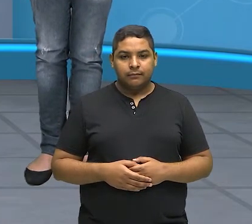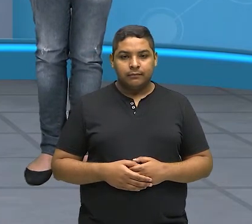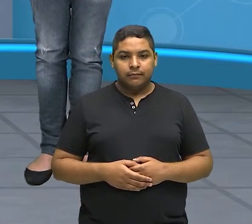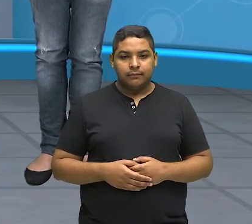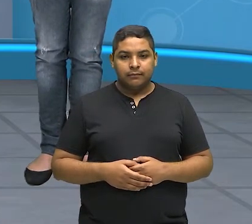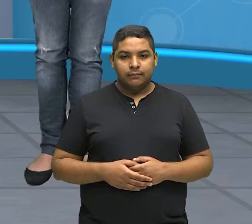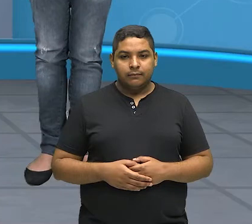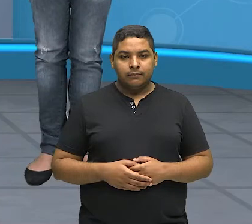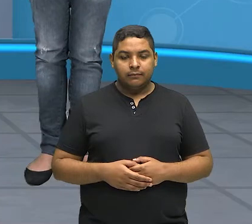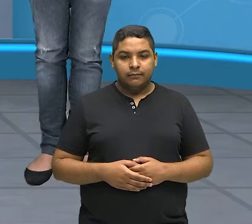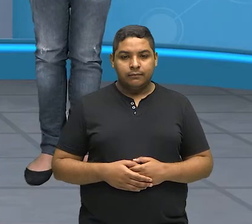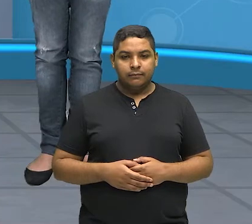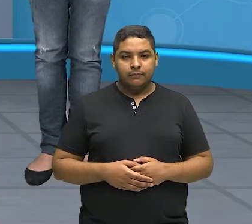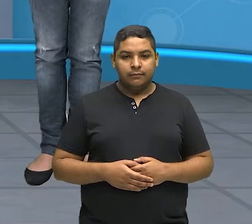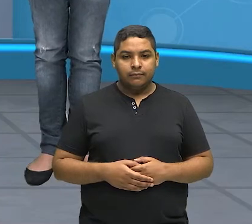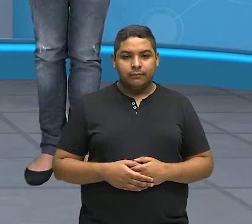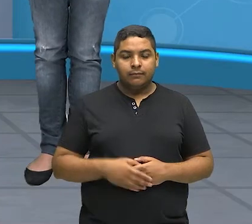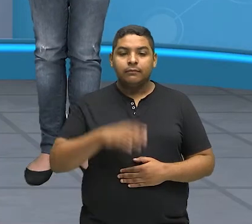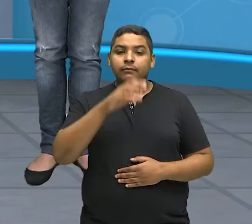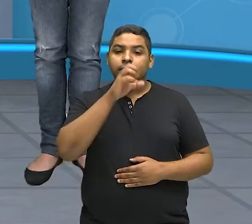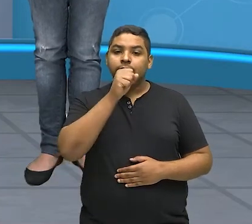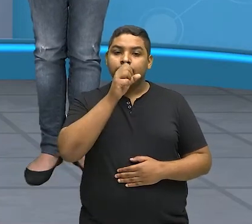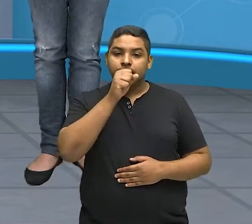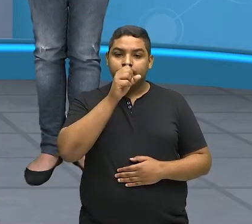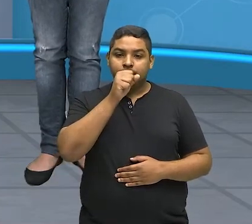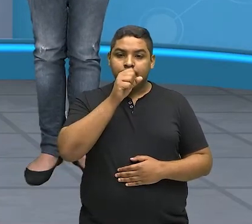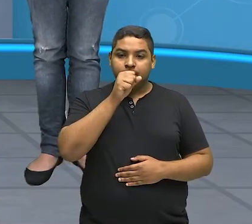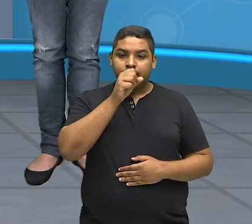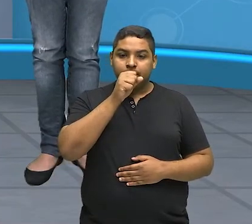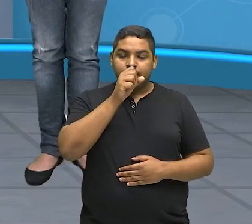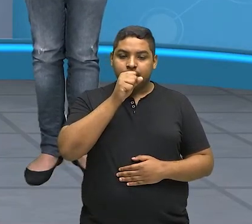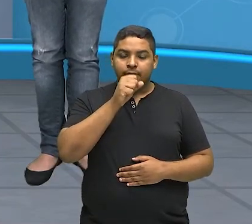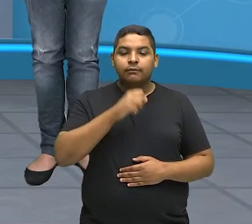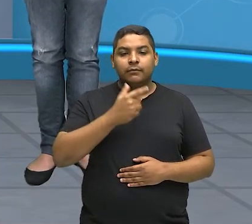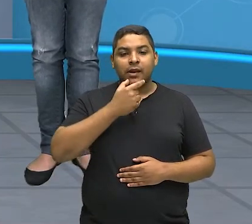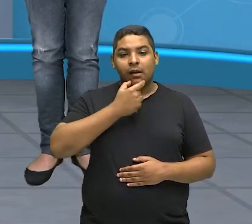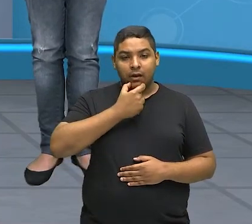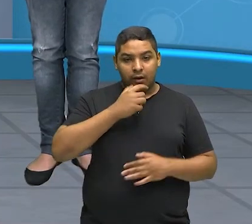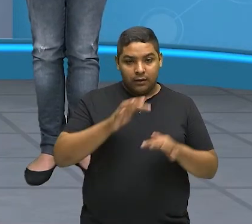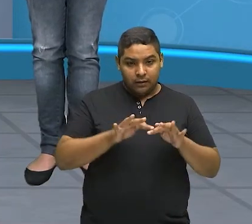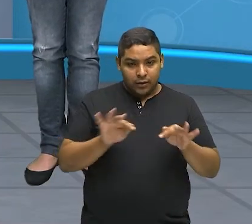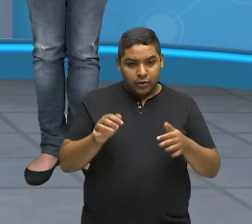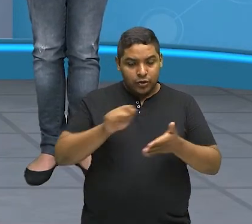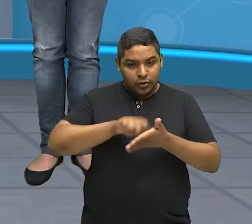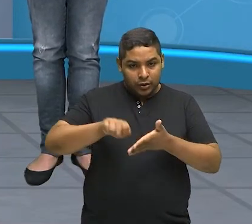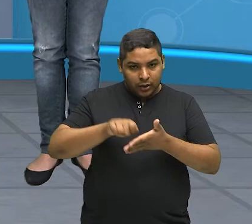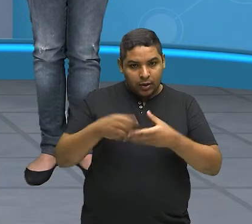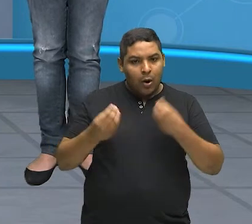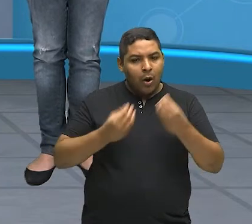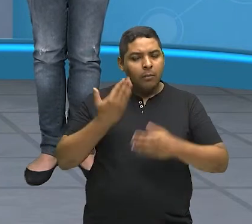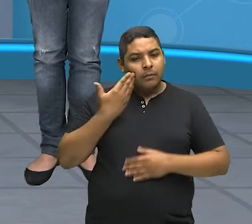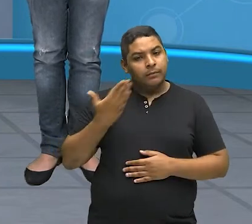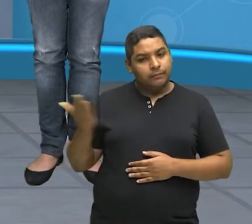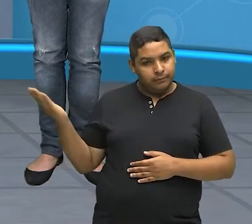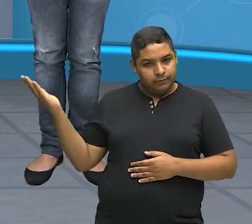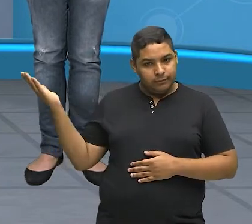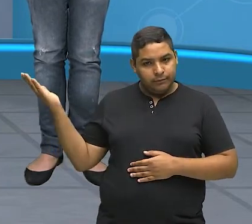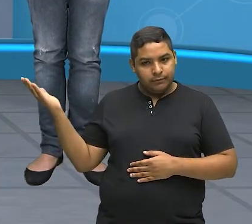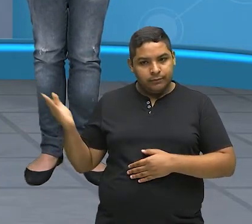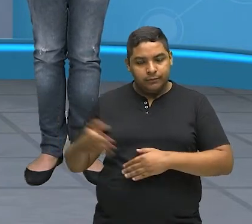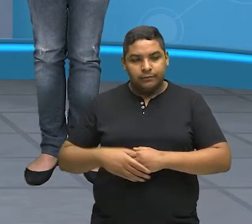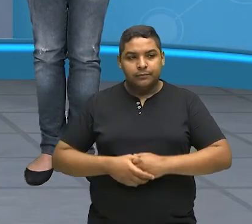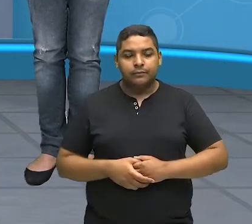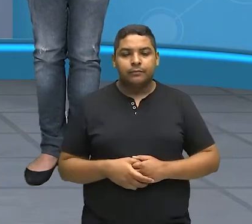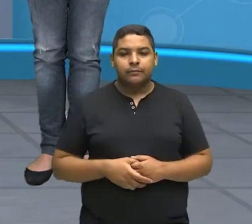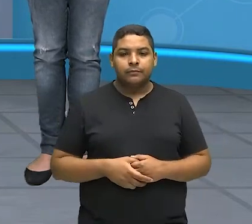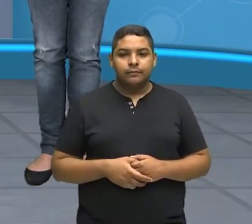né? Olha ali, orange. Orange, orange. Em seguida, nós temos mais